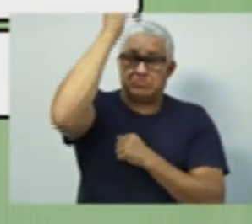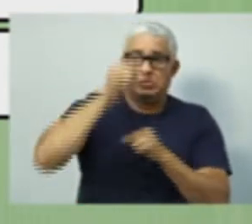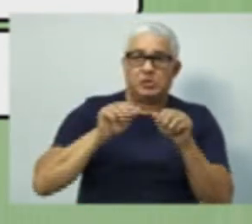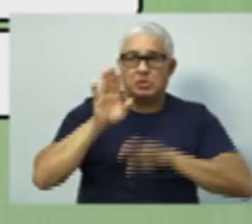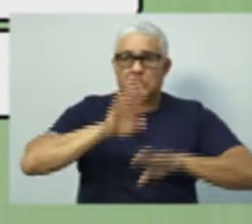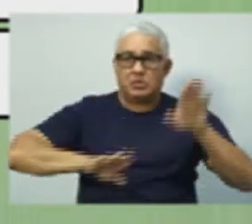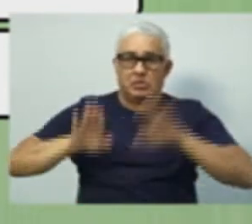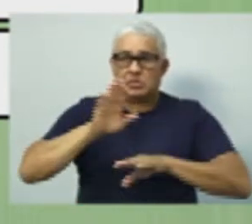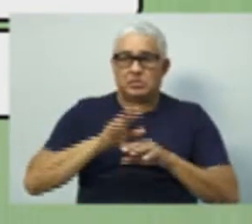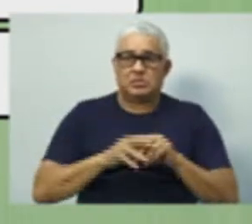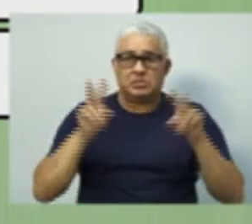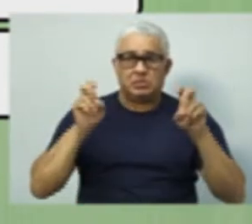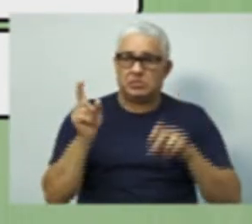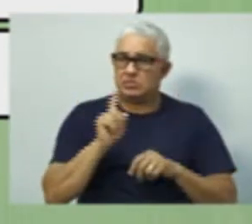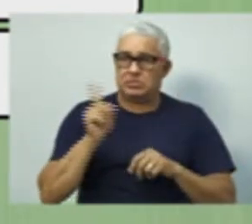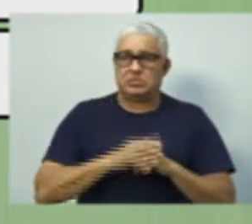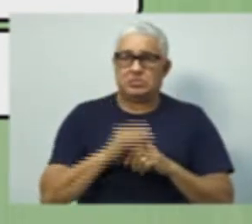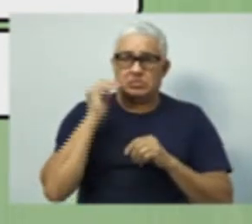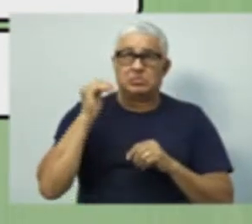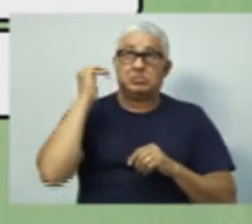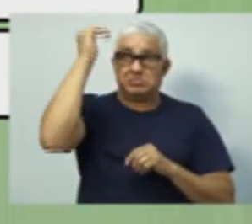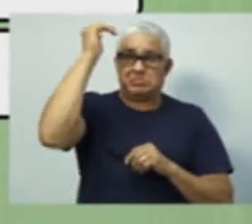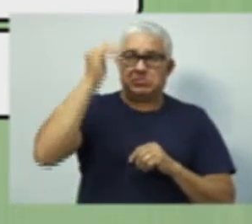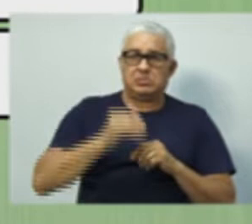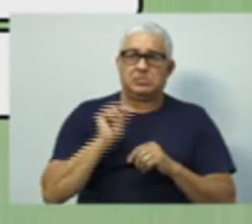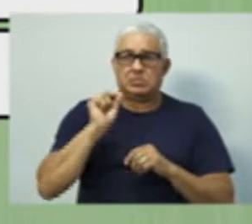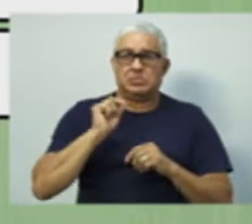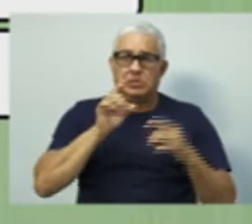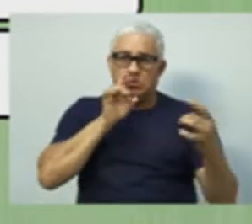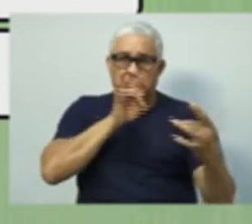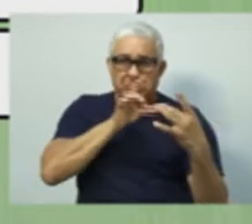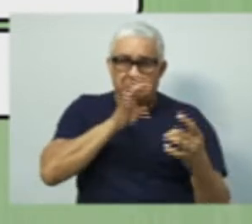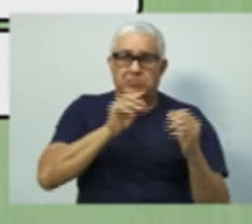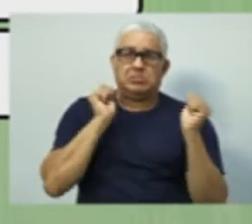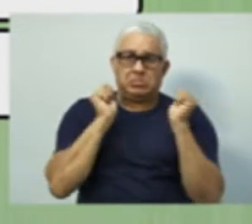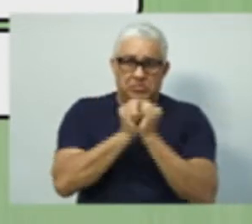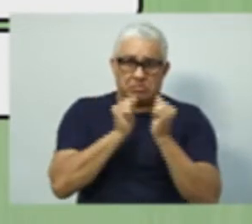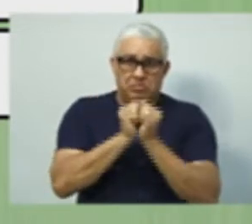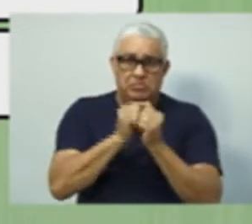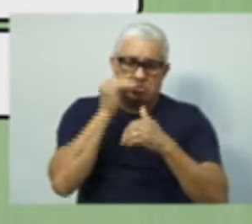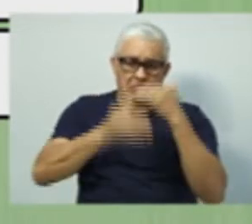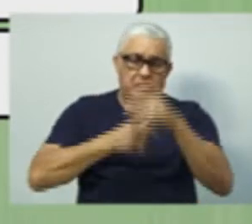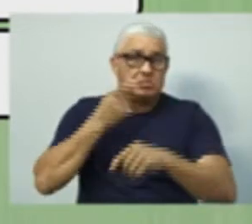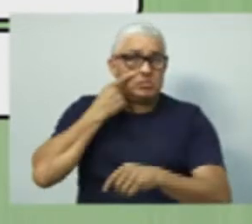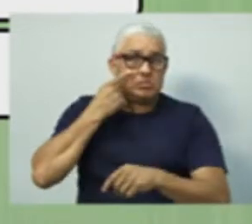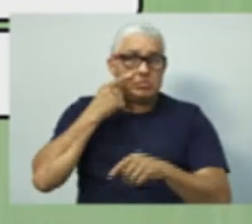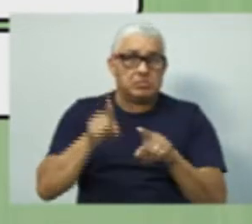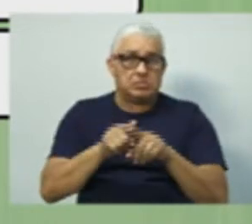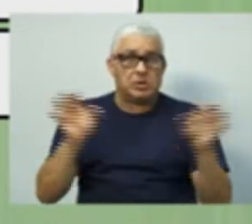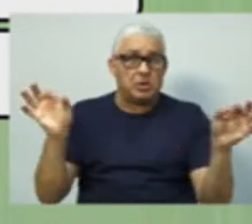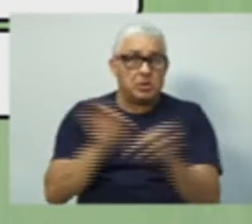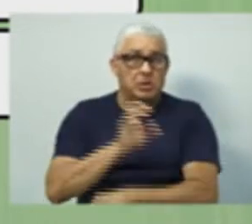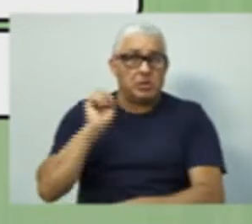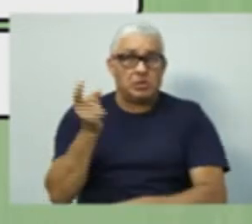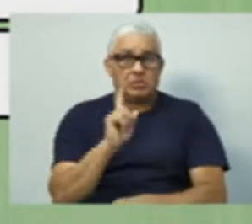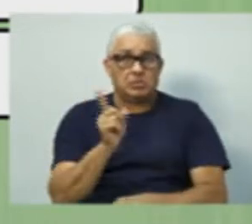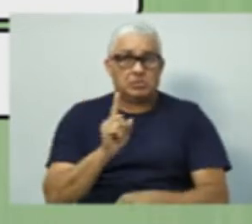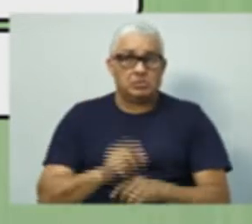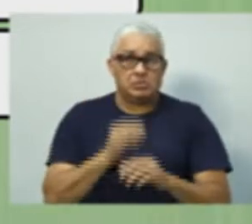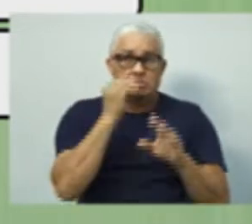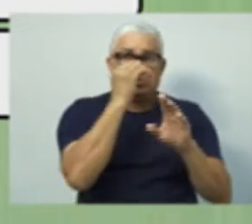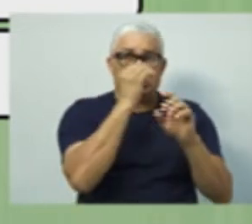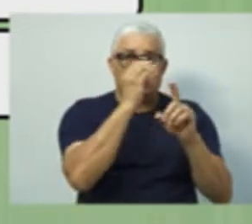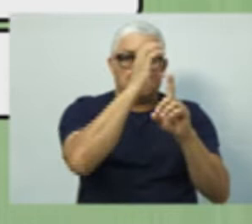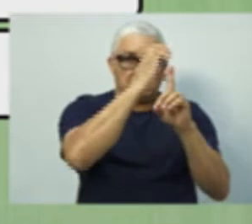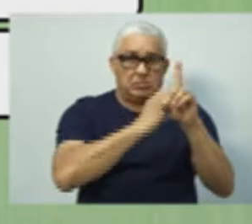não sejam alcançáveis. Coordenar todos os esforços. Então veja aí. Não é só